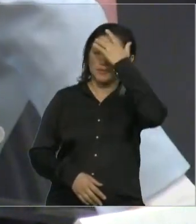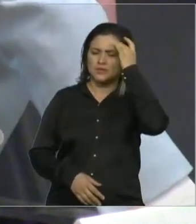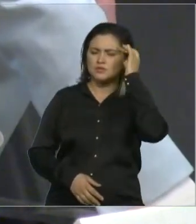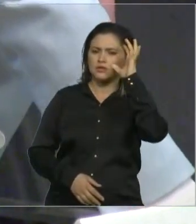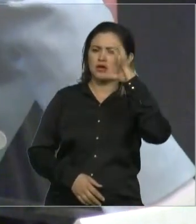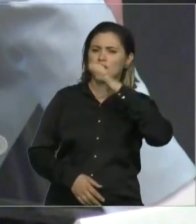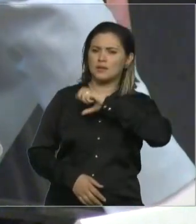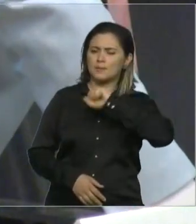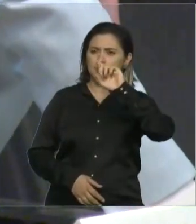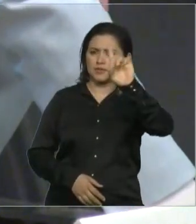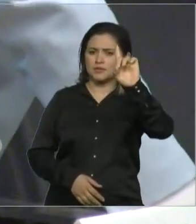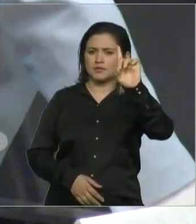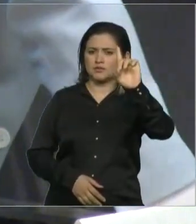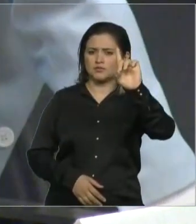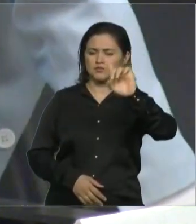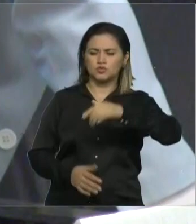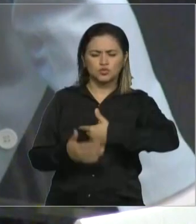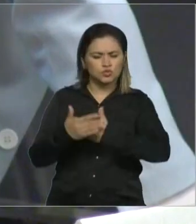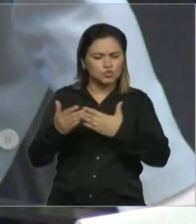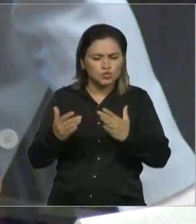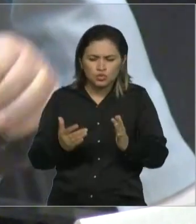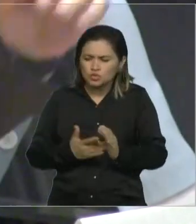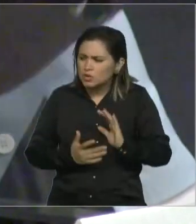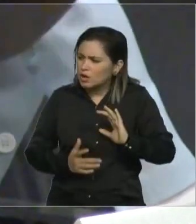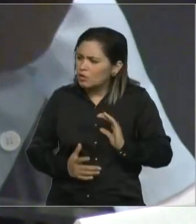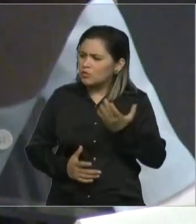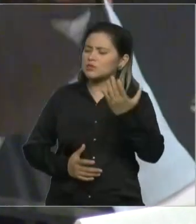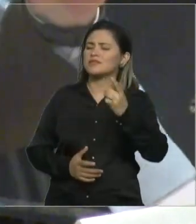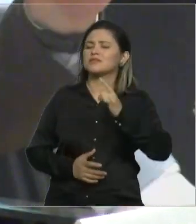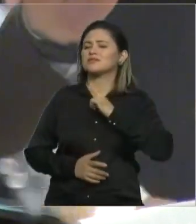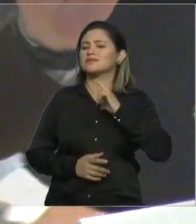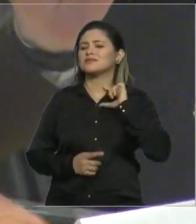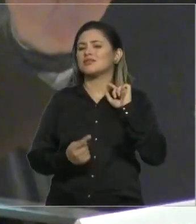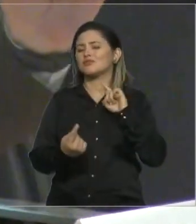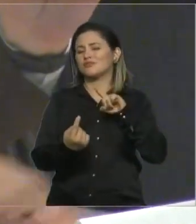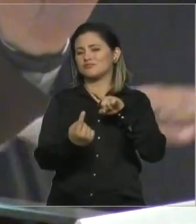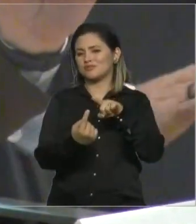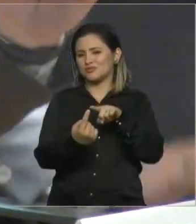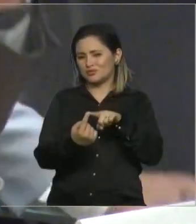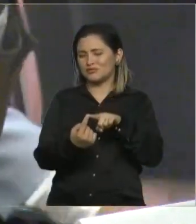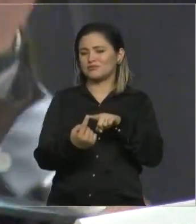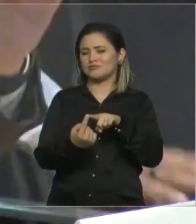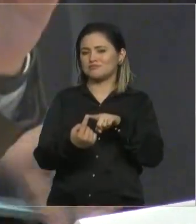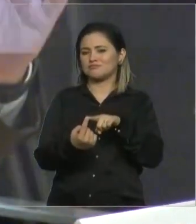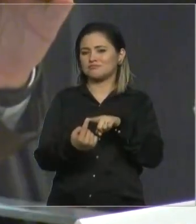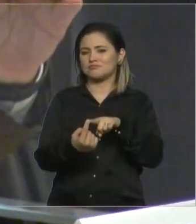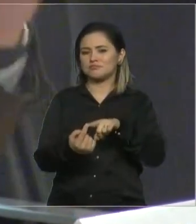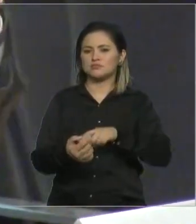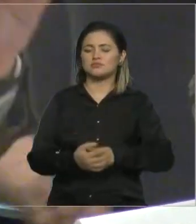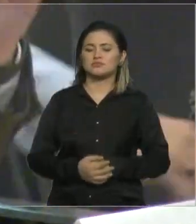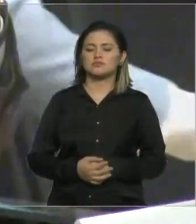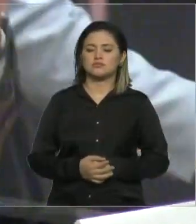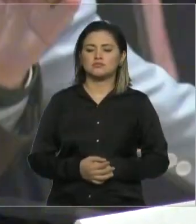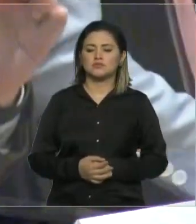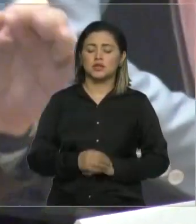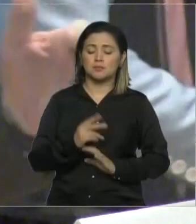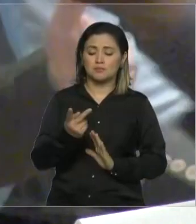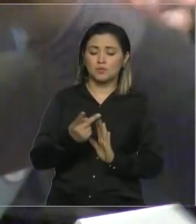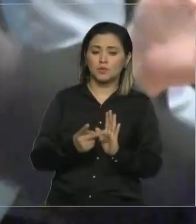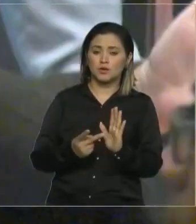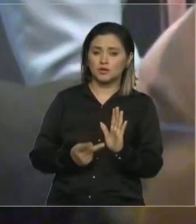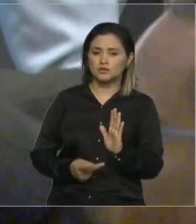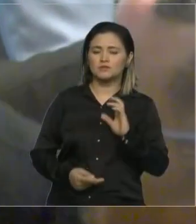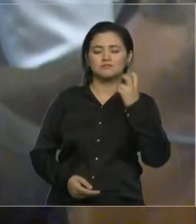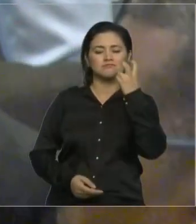nas nossas vidas. E um poeta compôs uma belíssima canção que